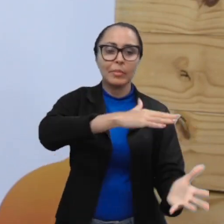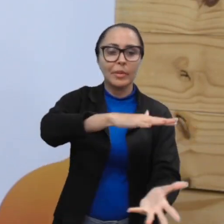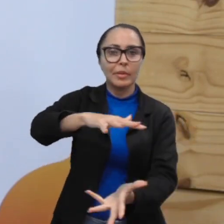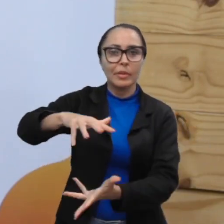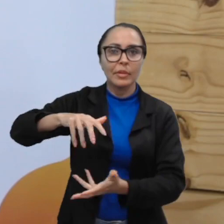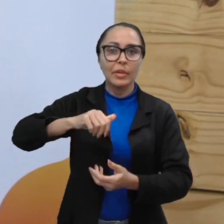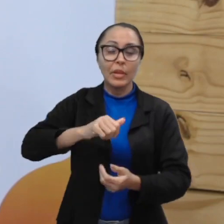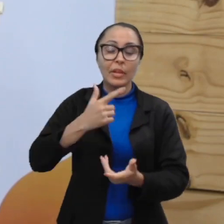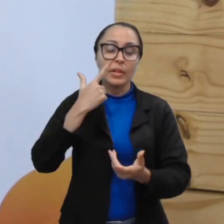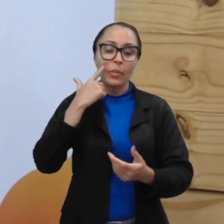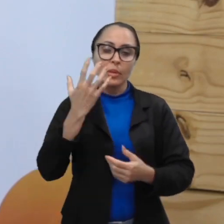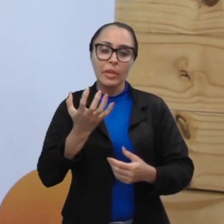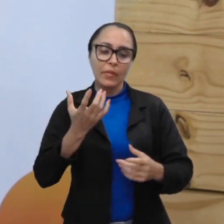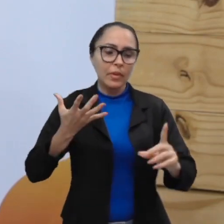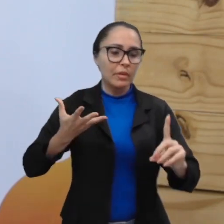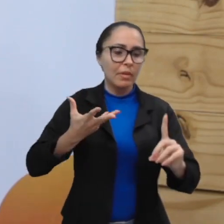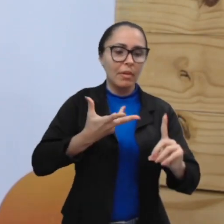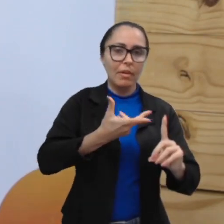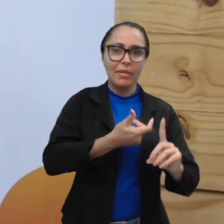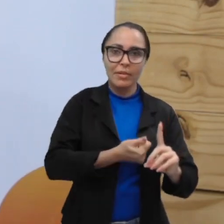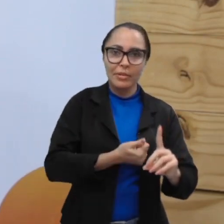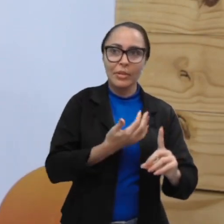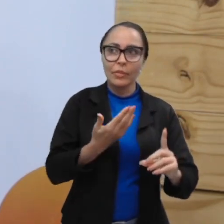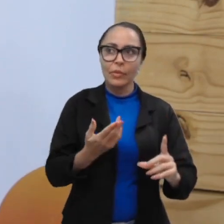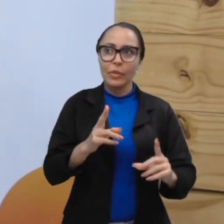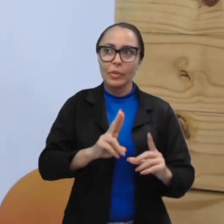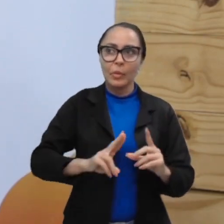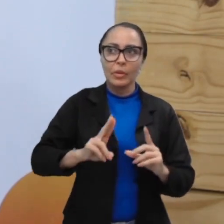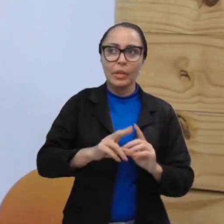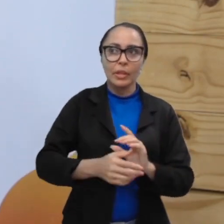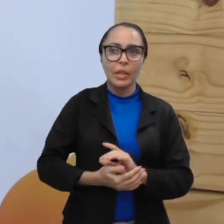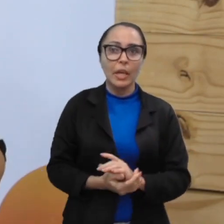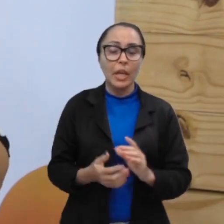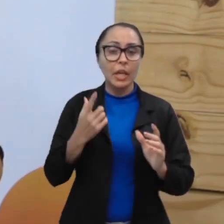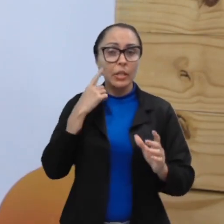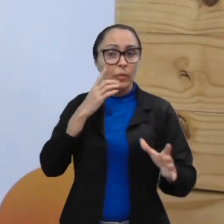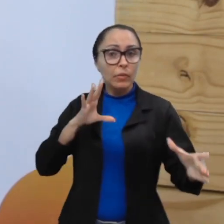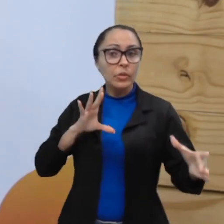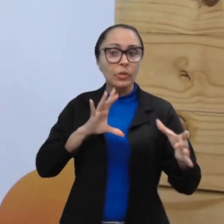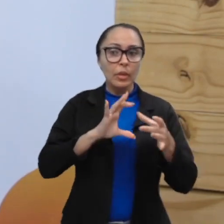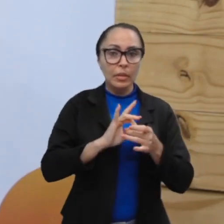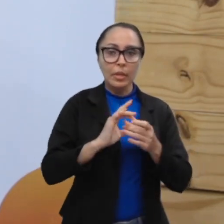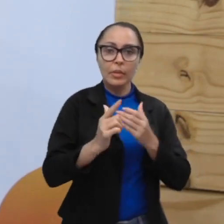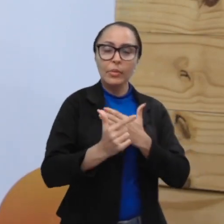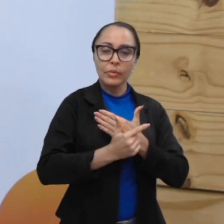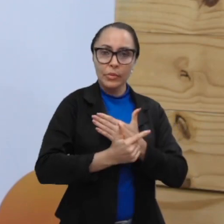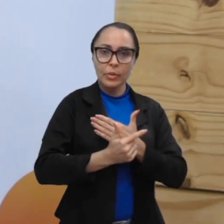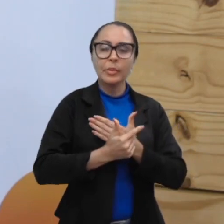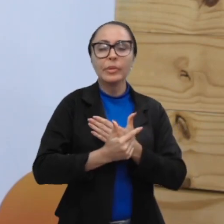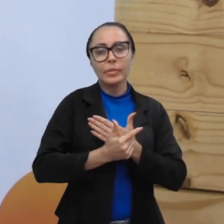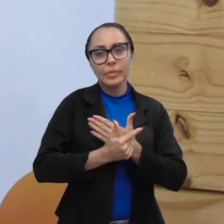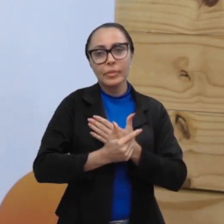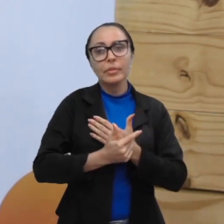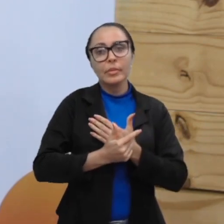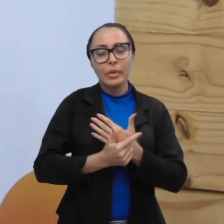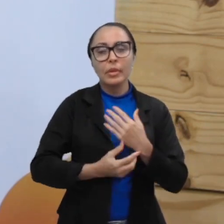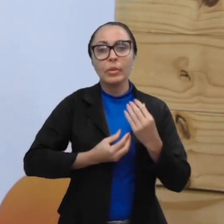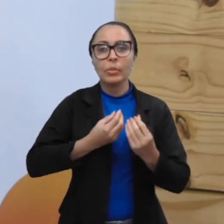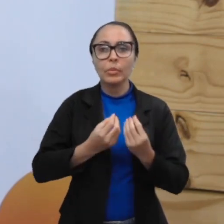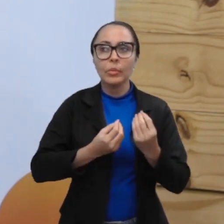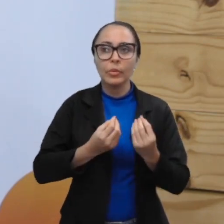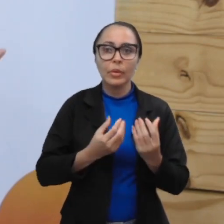fazer artes que fossem úteis. E justamente vai se casar muito bem com o funcionalismo, onde a forma